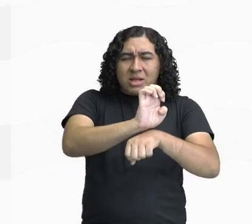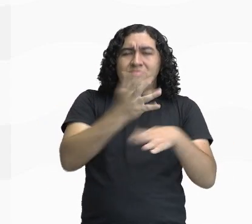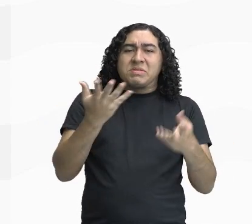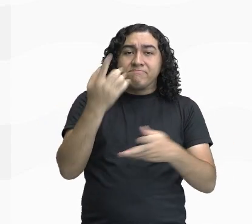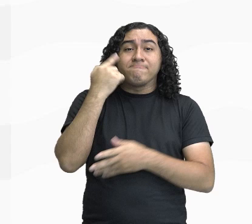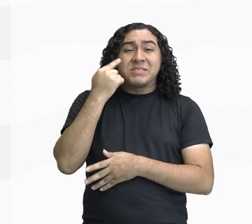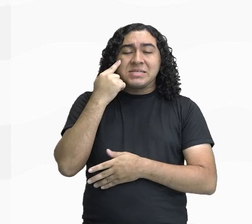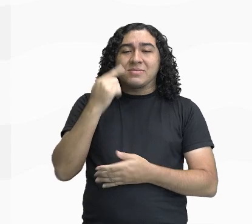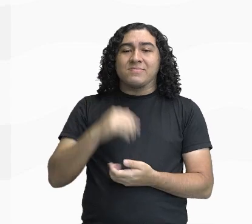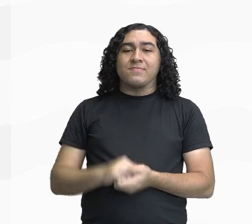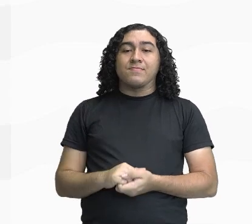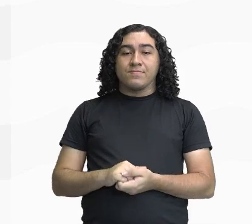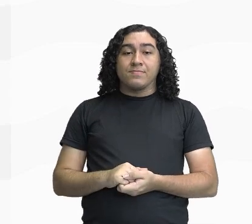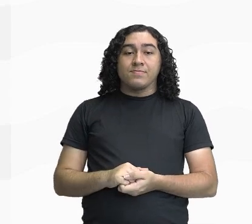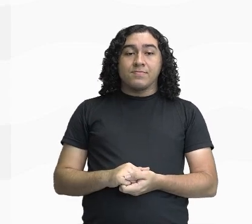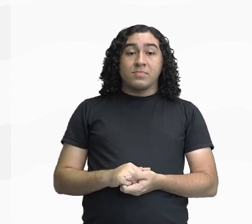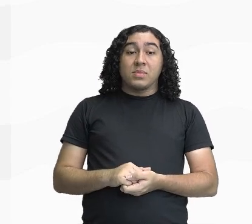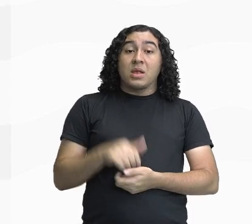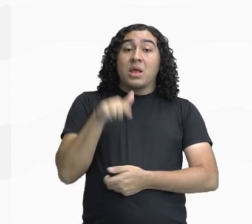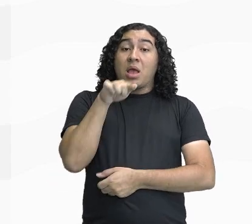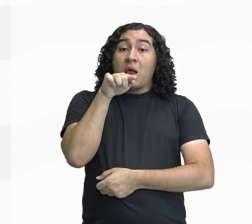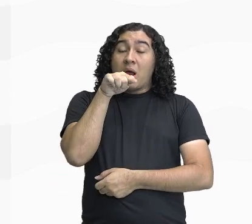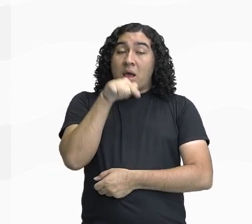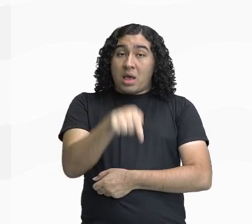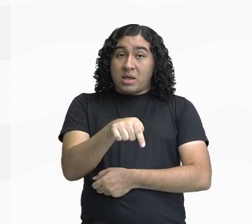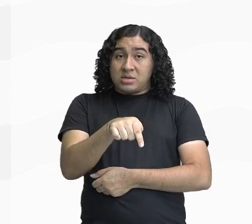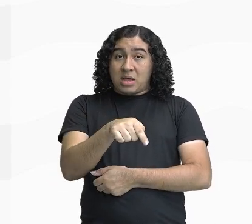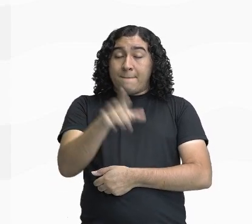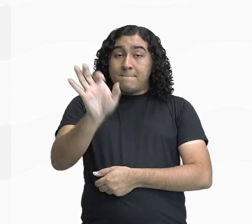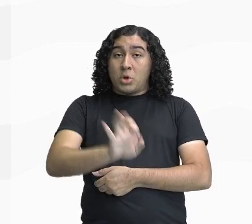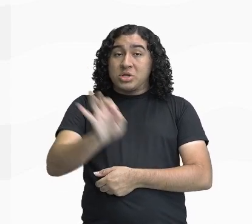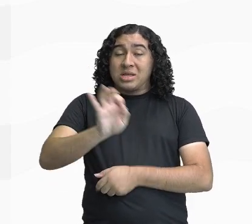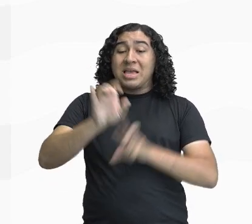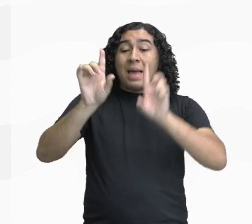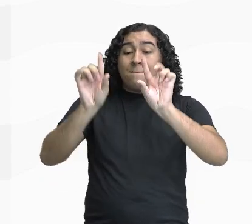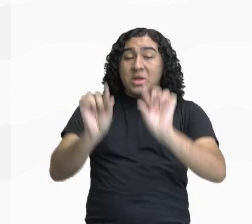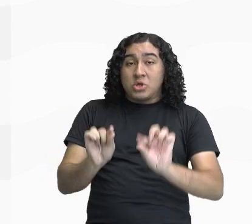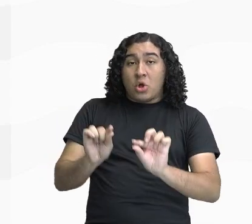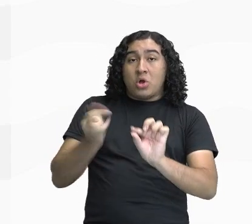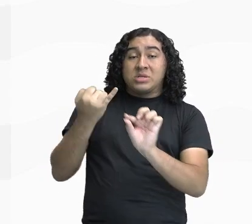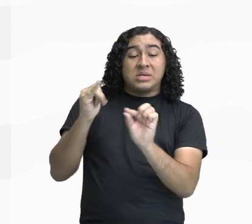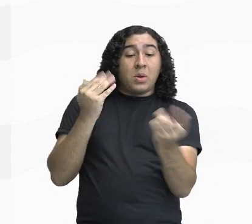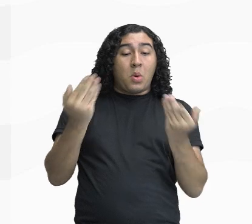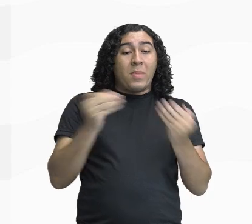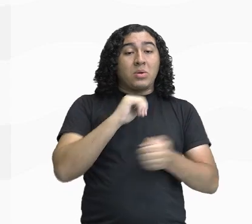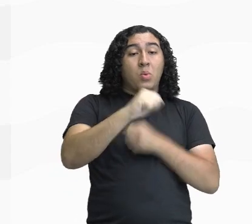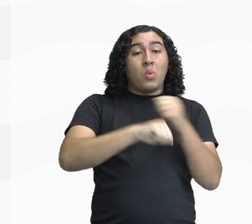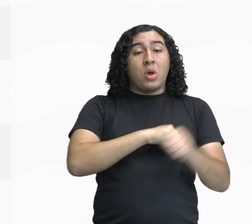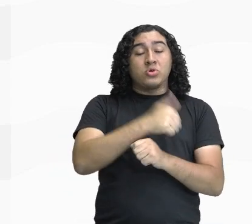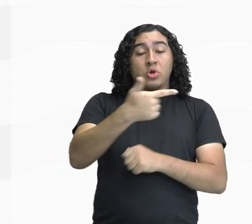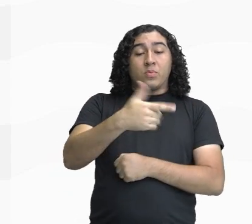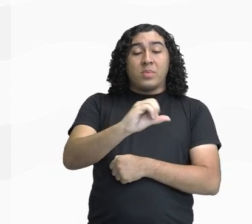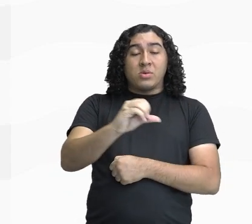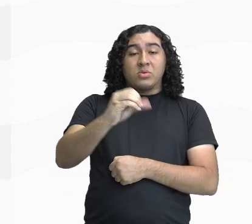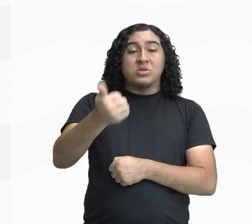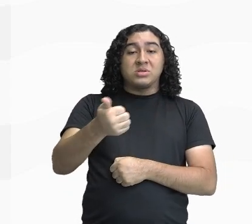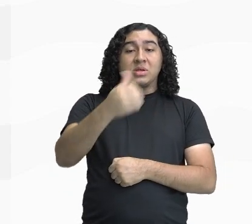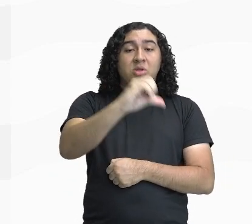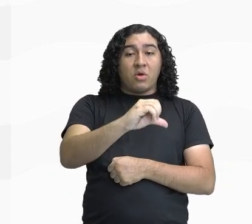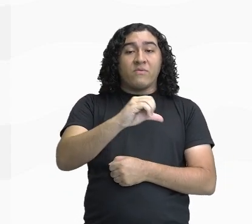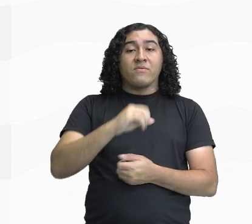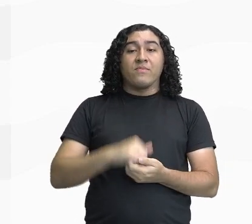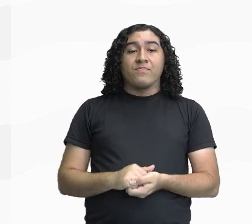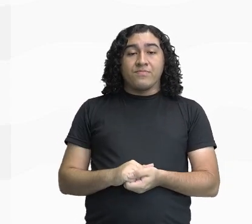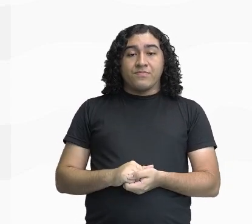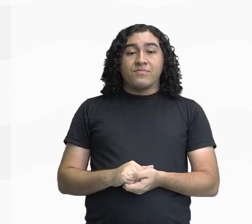é isso? Isso, e essa taxa de desmatamento, ela é a menor desde 2019 e representa uma